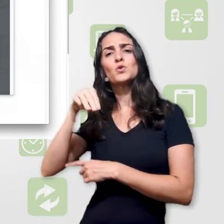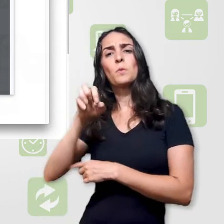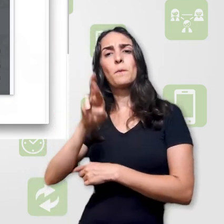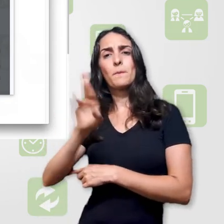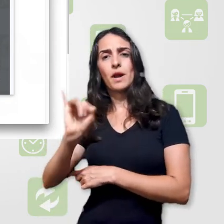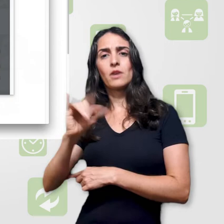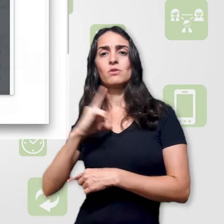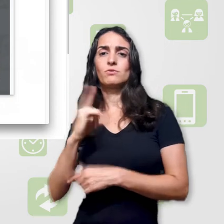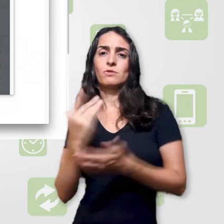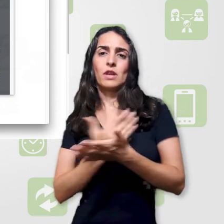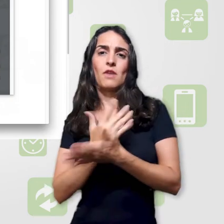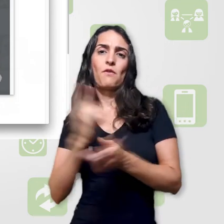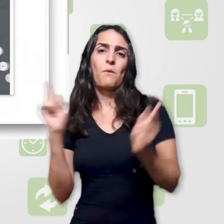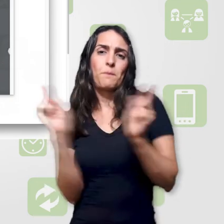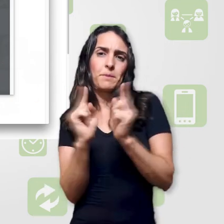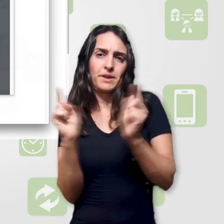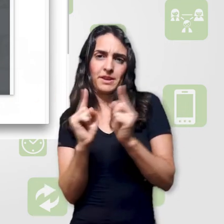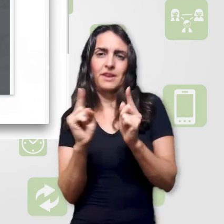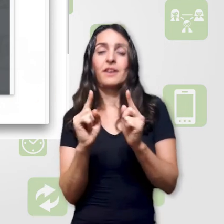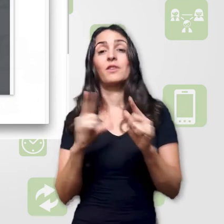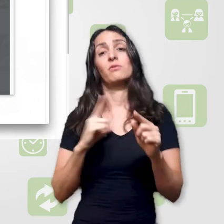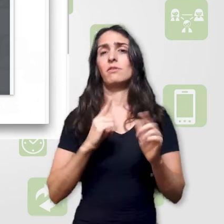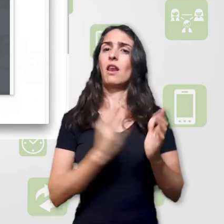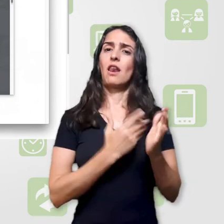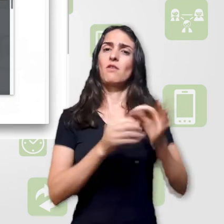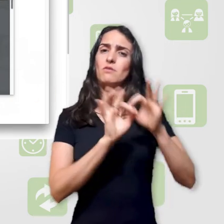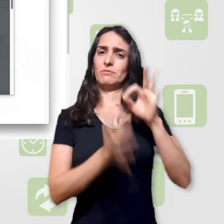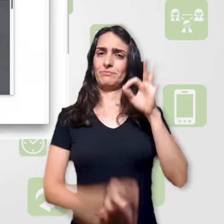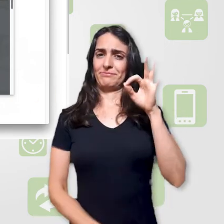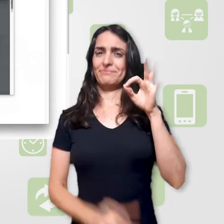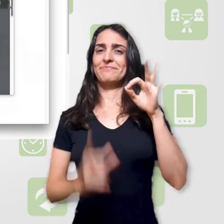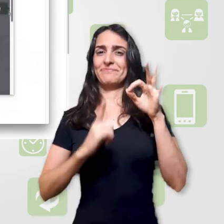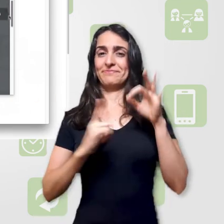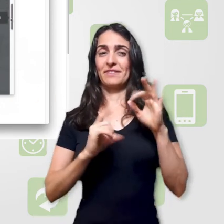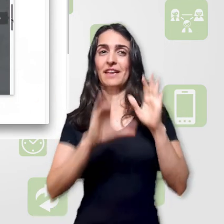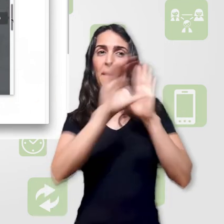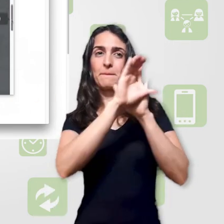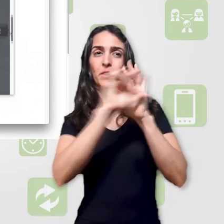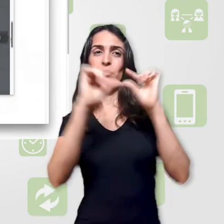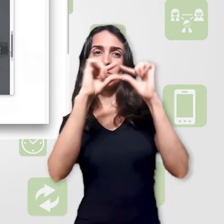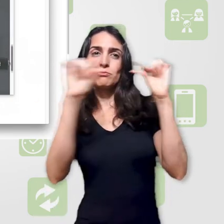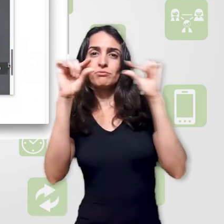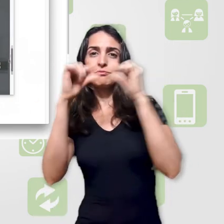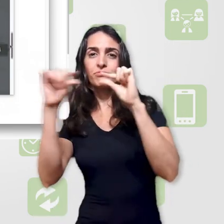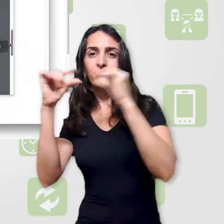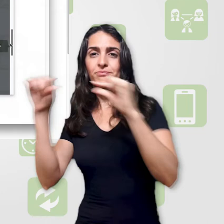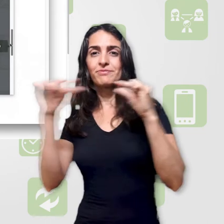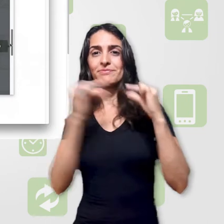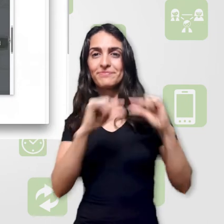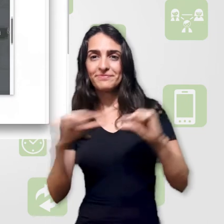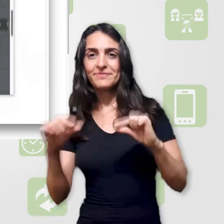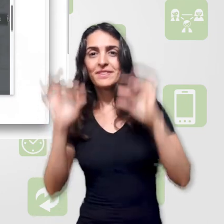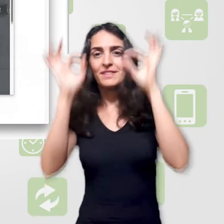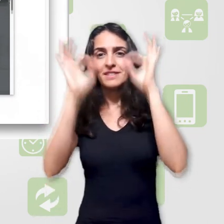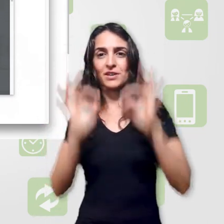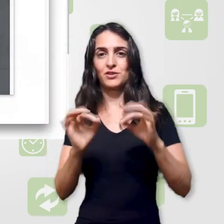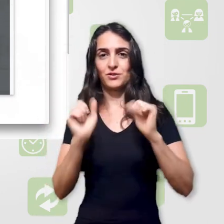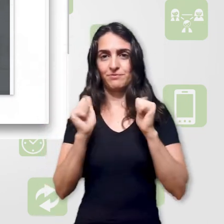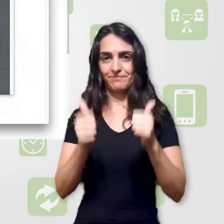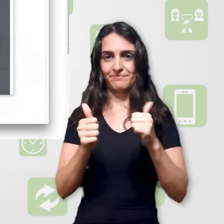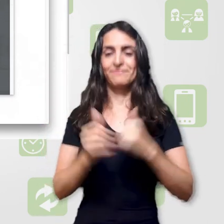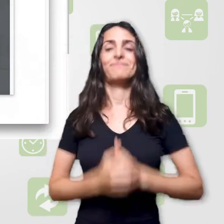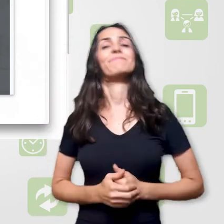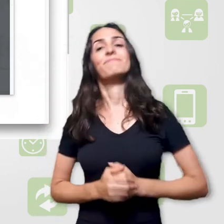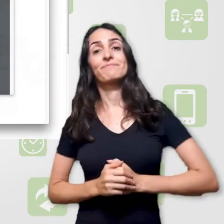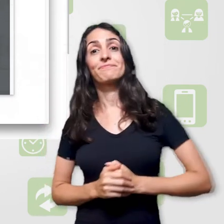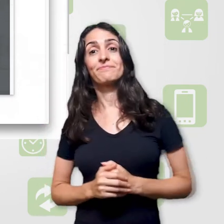separado é claro que esse é um livro desenho pé pequeno você vai se deparar com livros maiores E aí cada capítulo vende já separado Tá